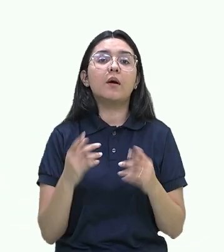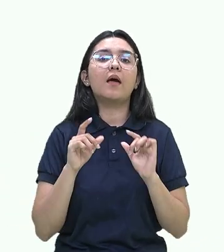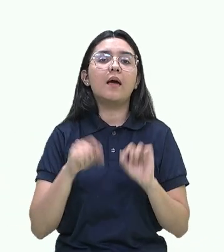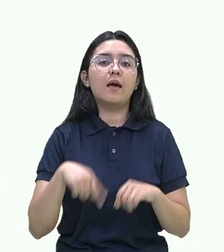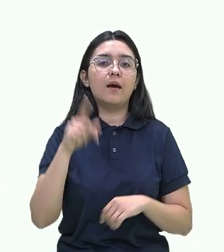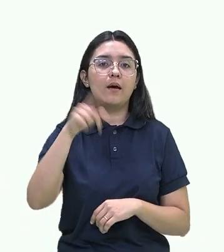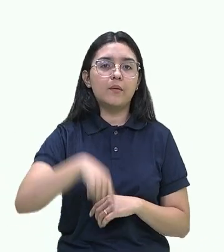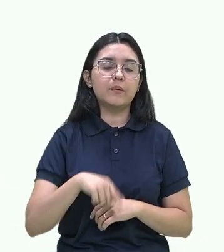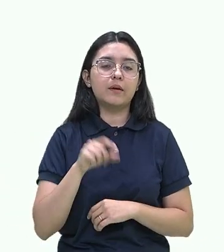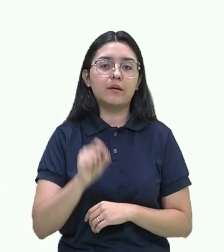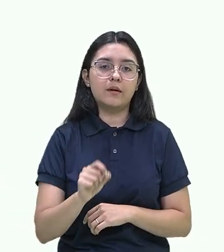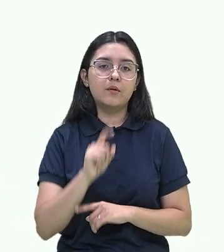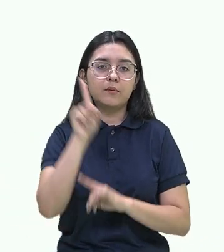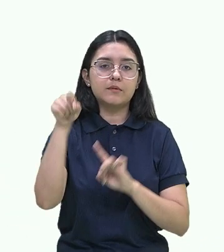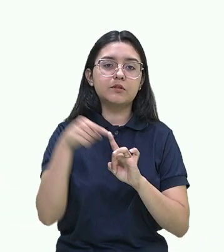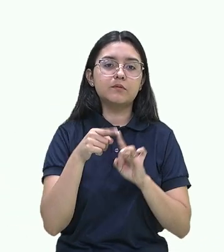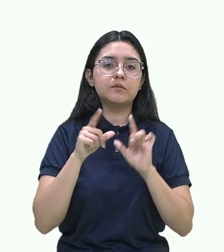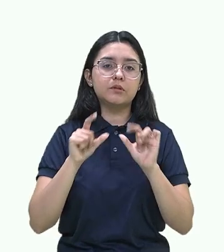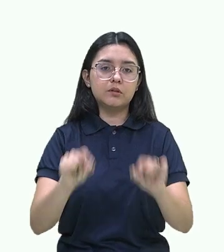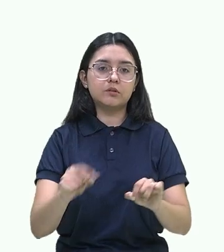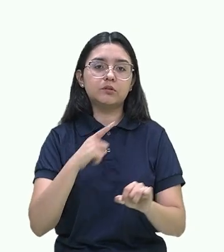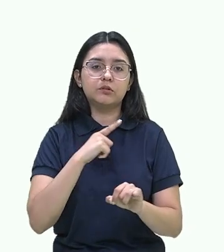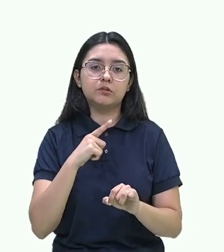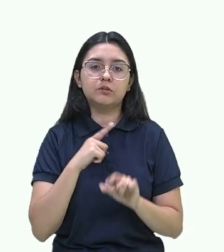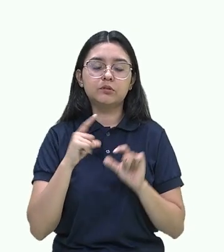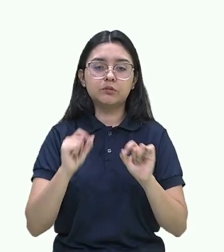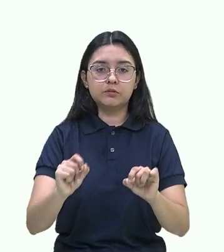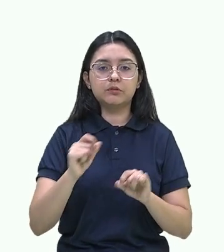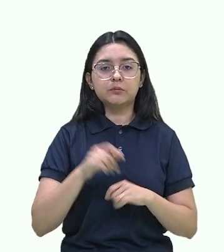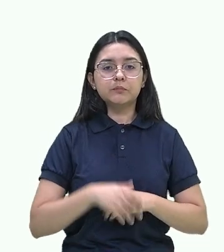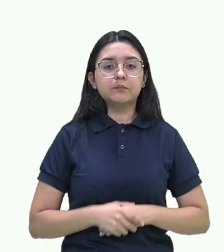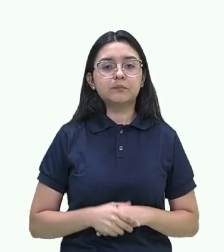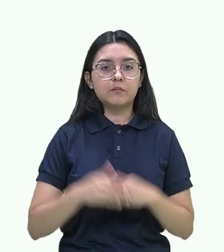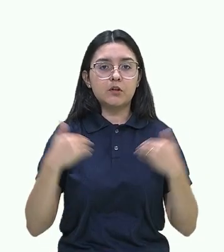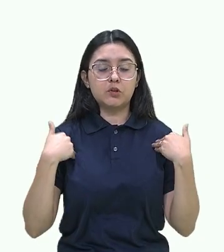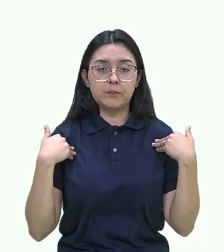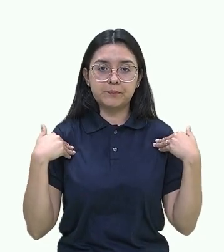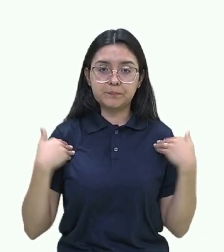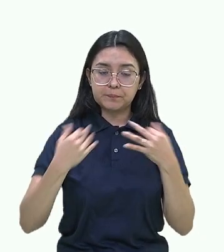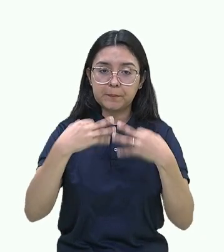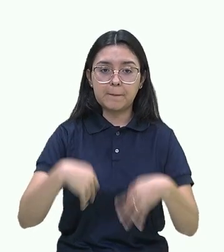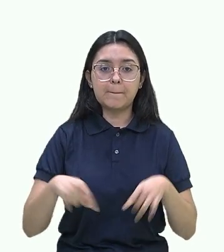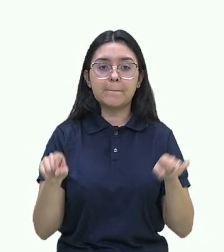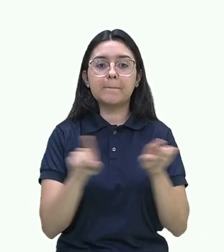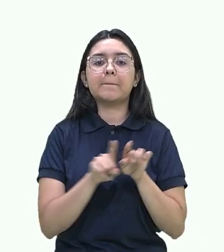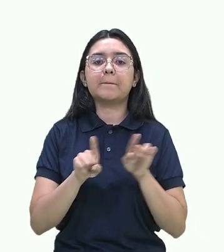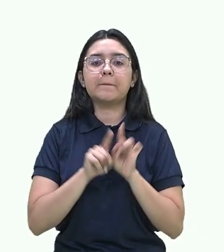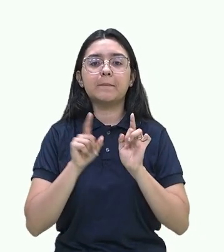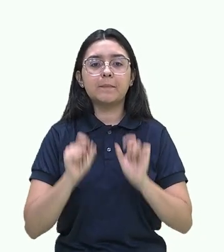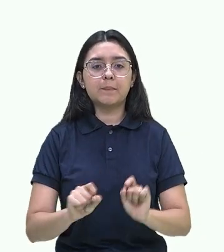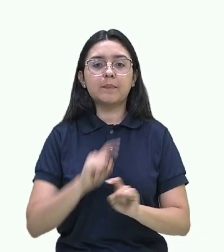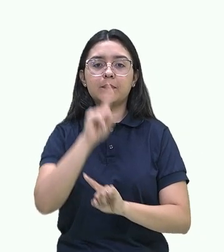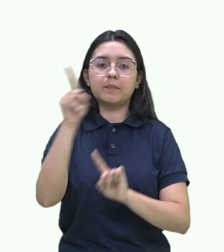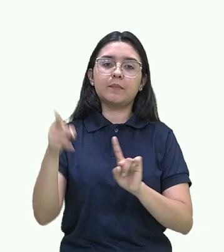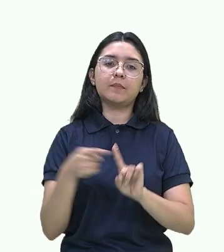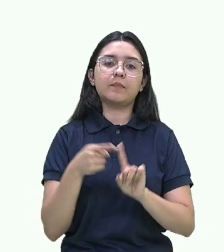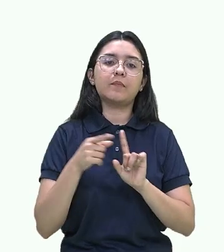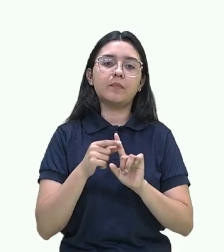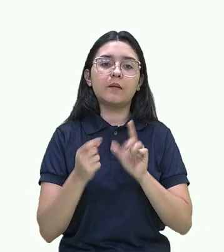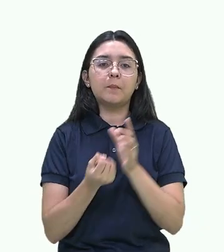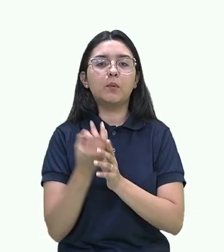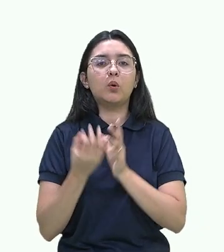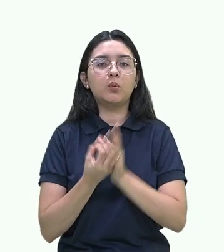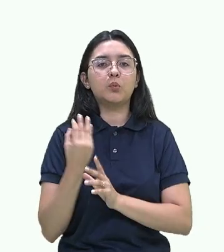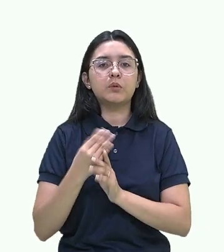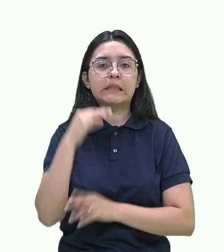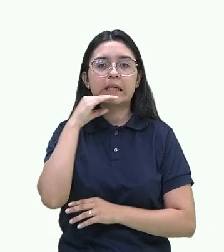temos ali a função de estabilização envolvida. Também temos a função de produção de